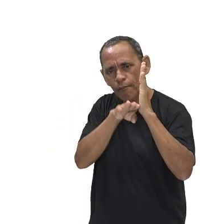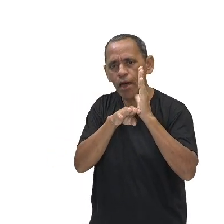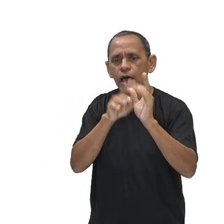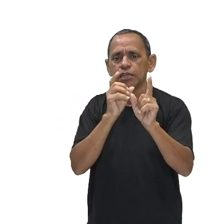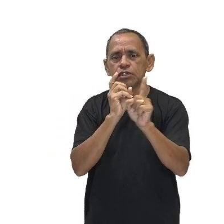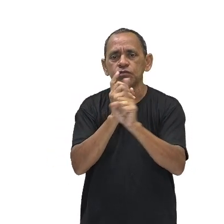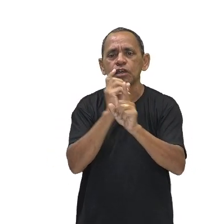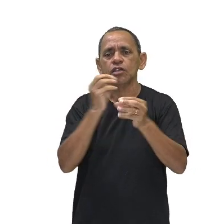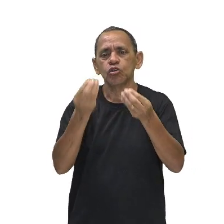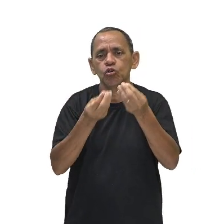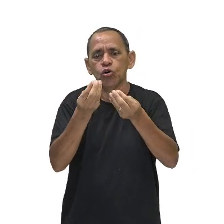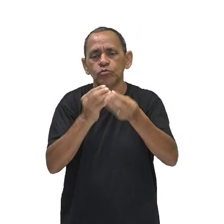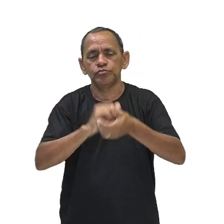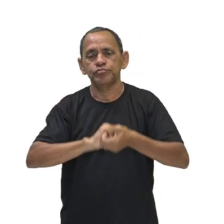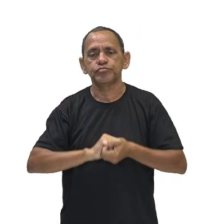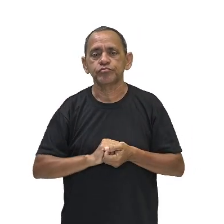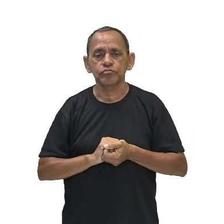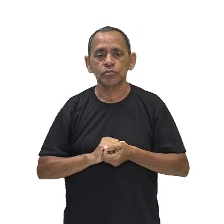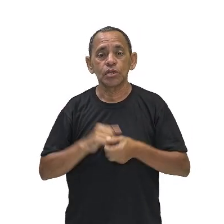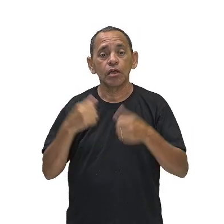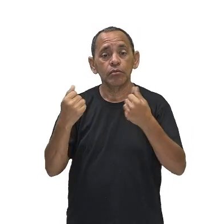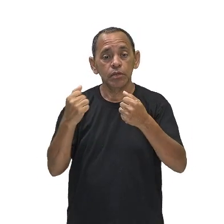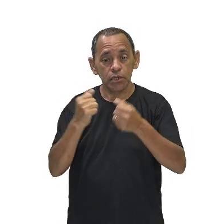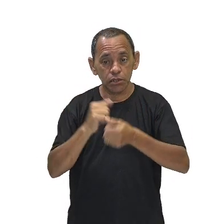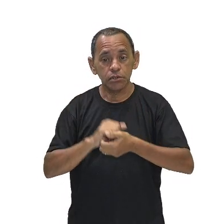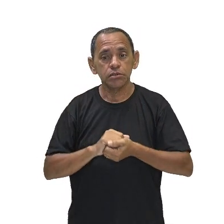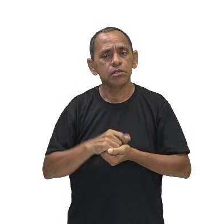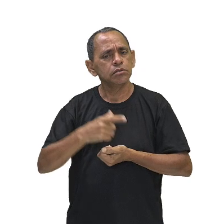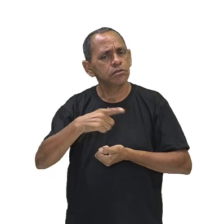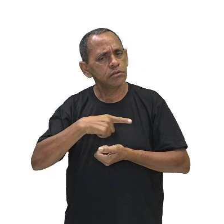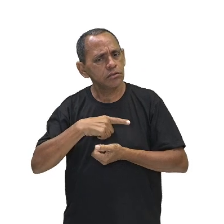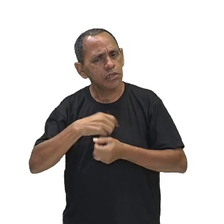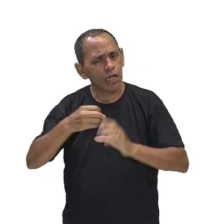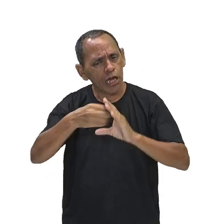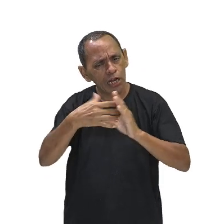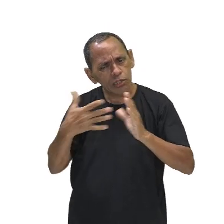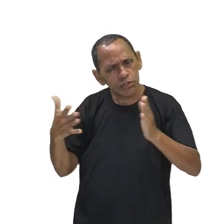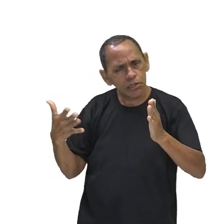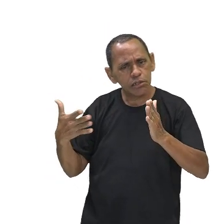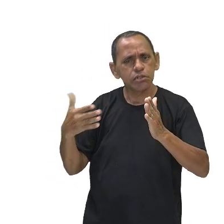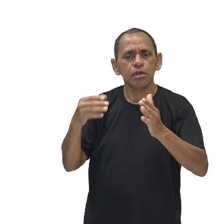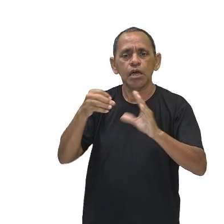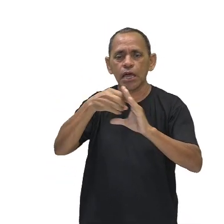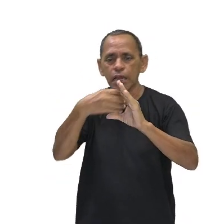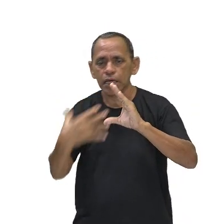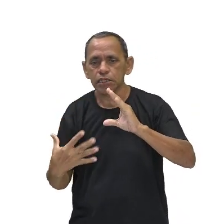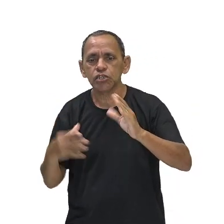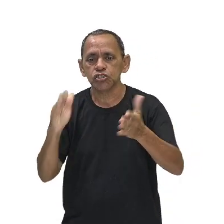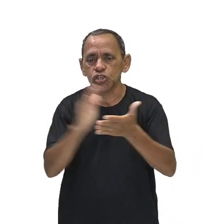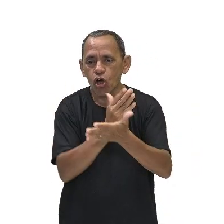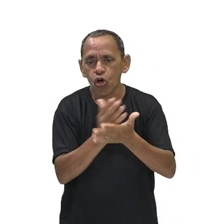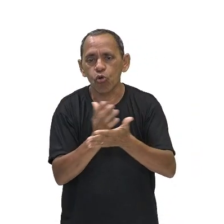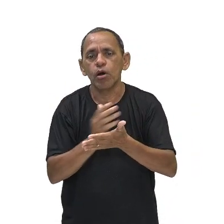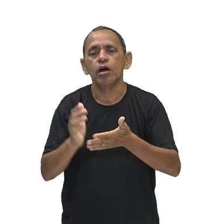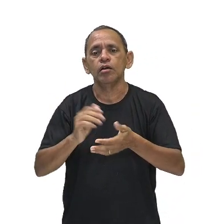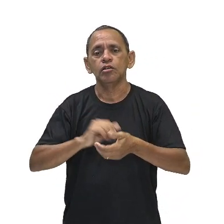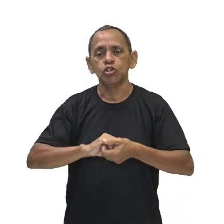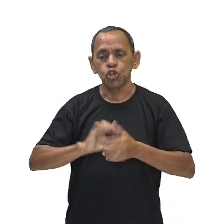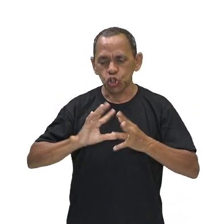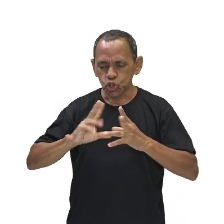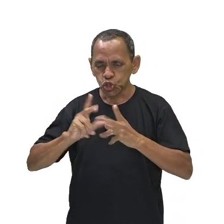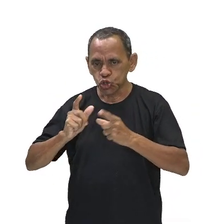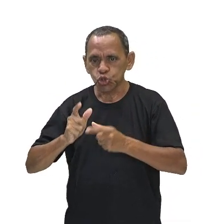que atender, por exemplo, a determinadas características. Gente, nem tudo que eu faço, veja bem, é um